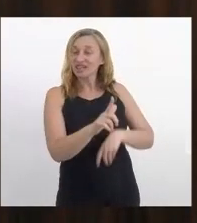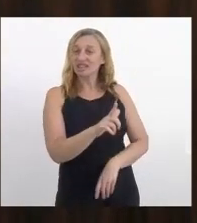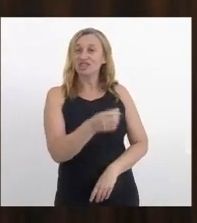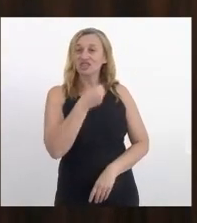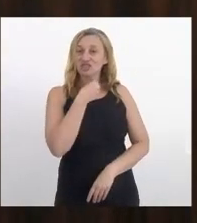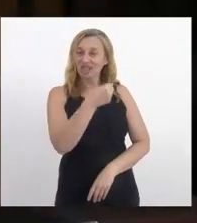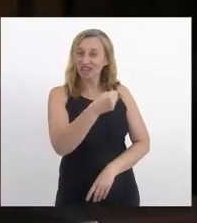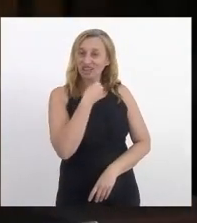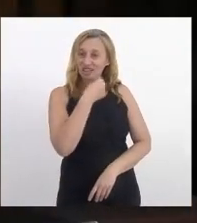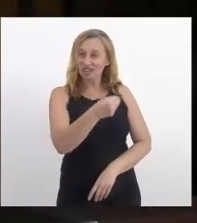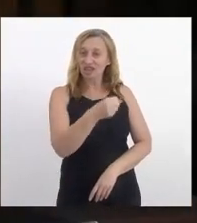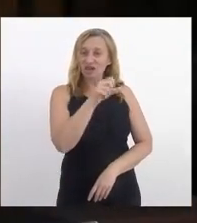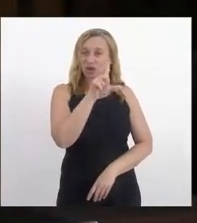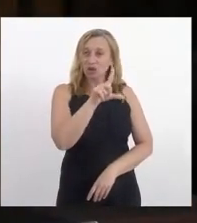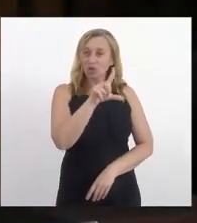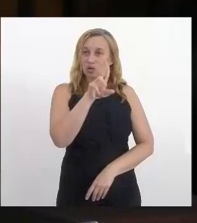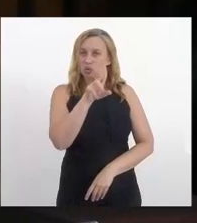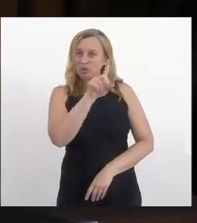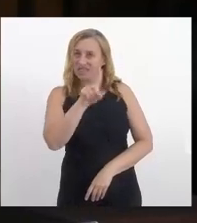jornalista